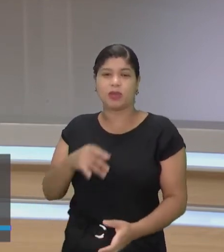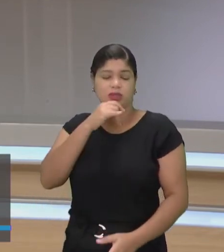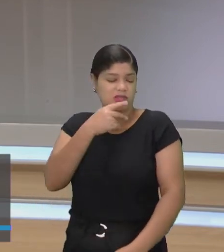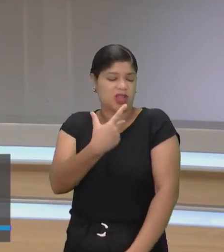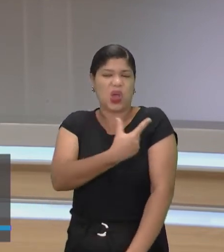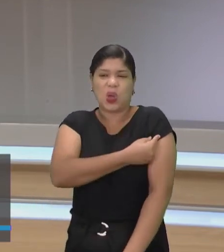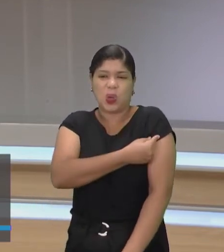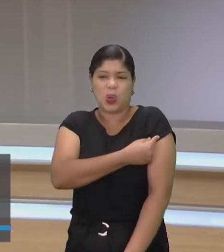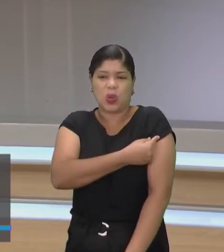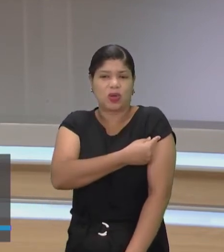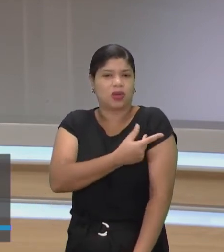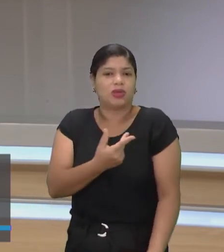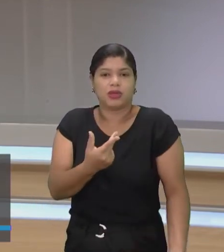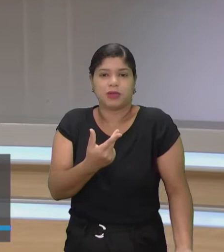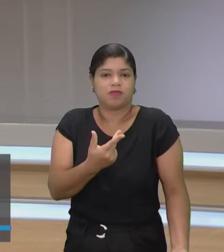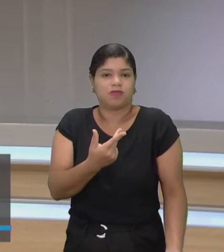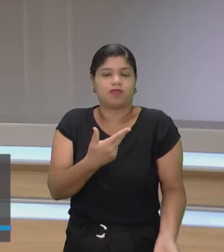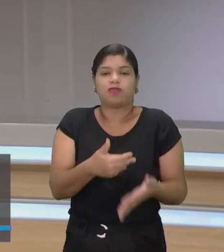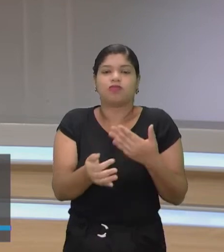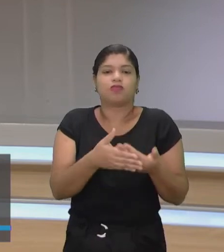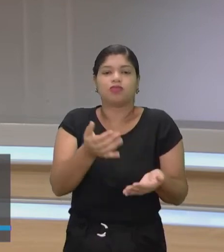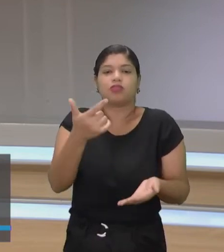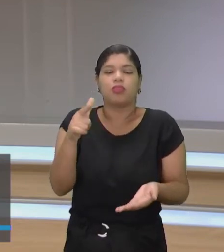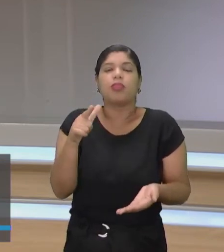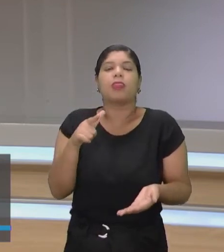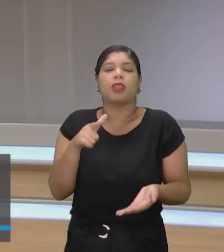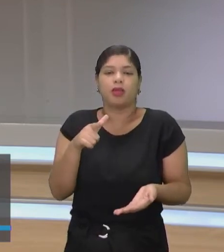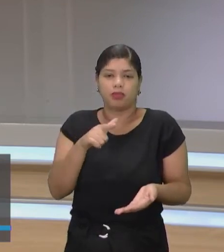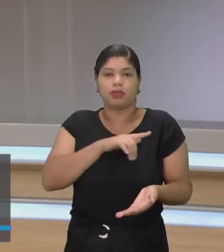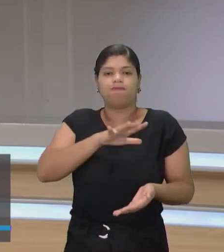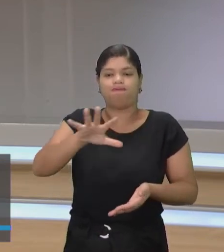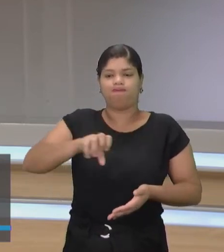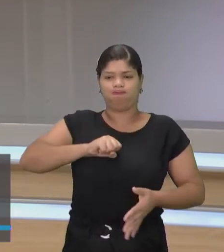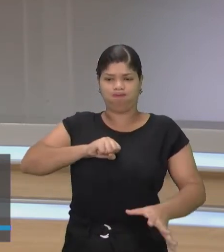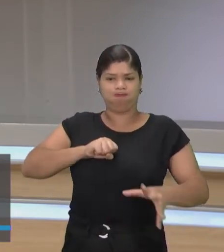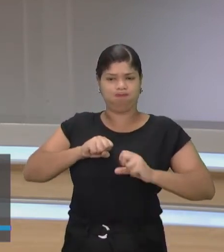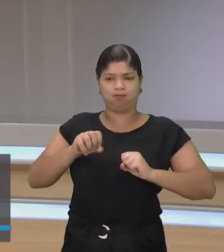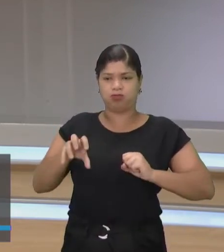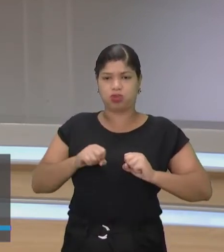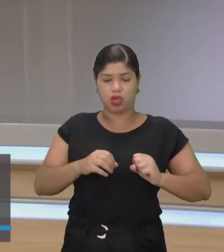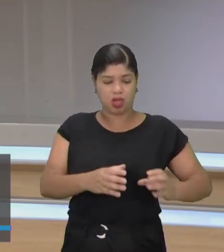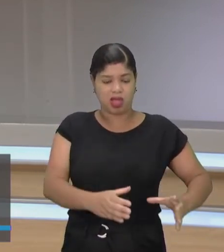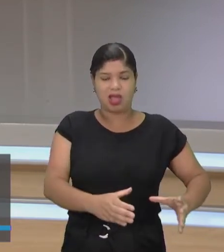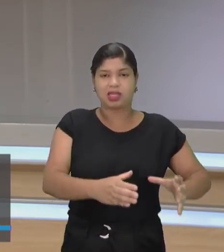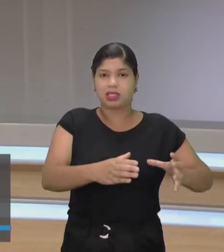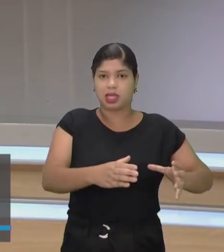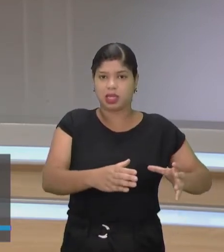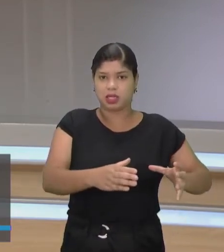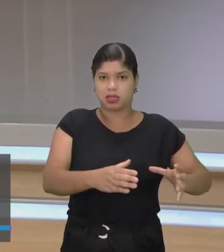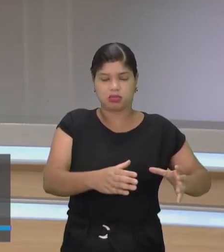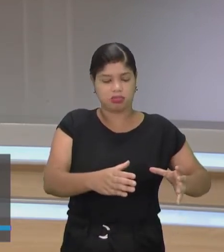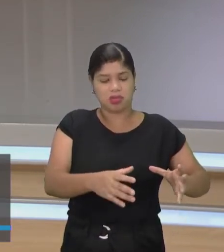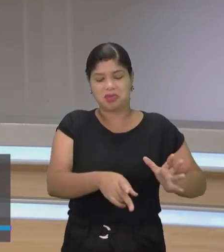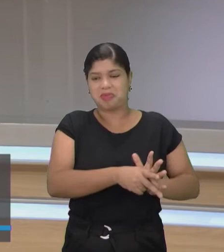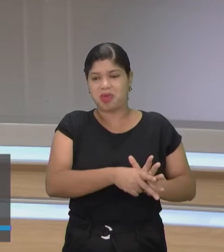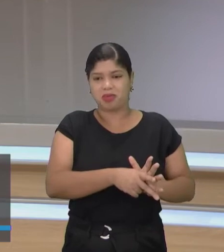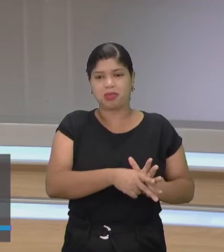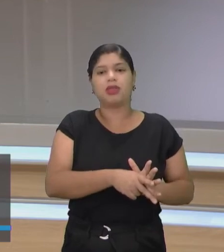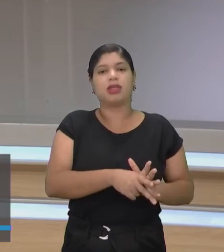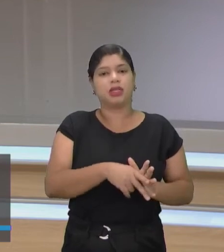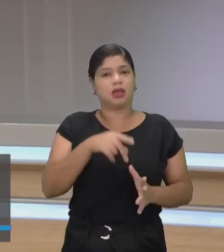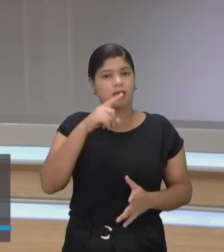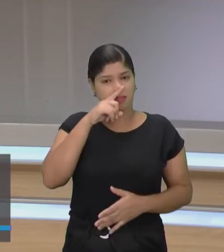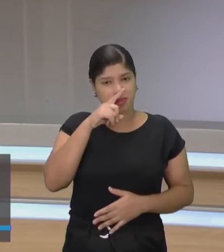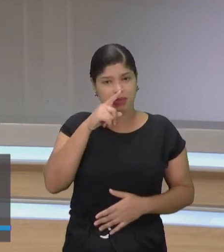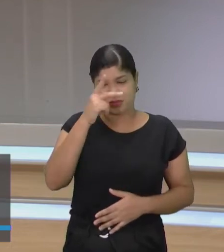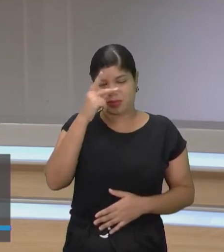seja algo contagioso, em alguma cesta que não seja específica para isso, você já consegue